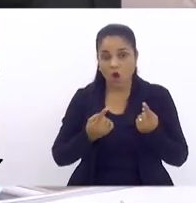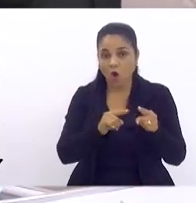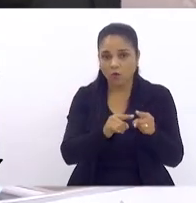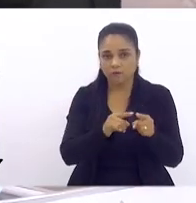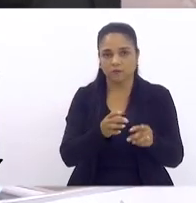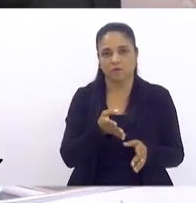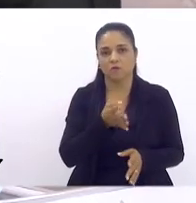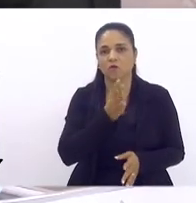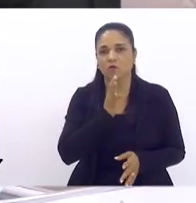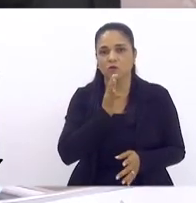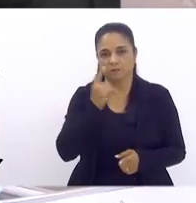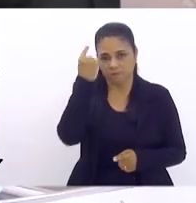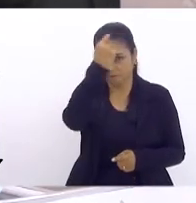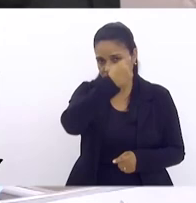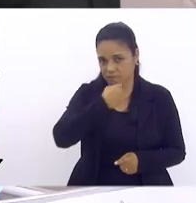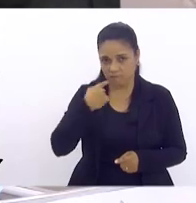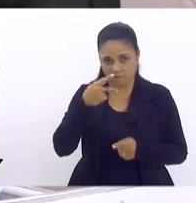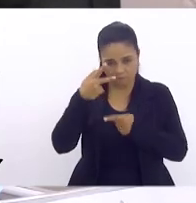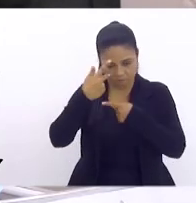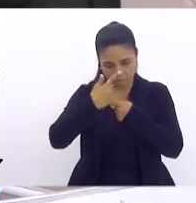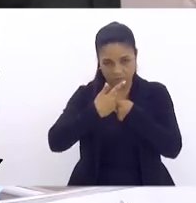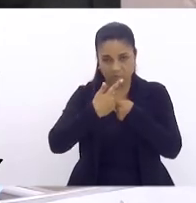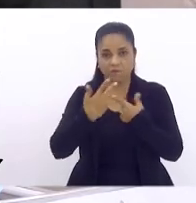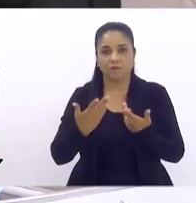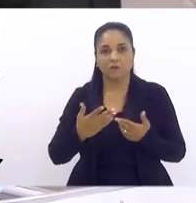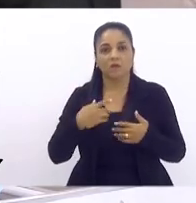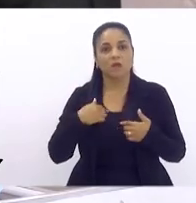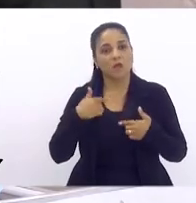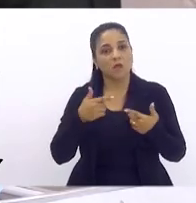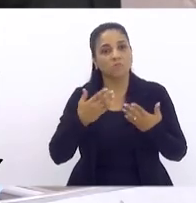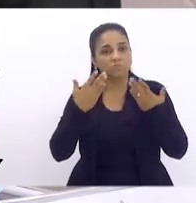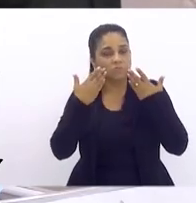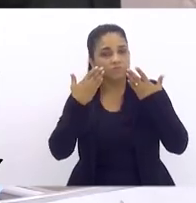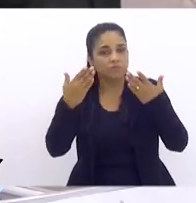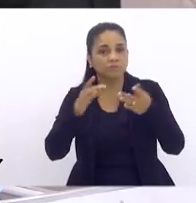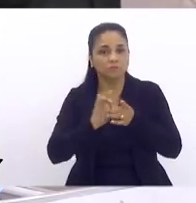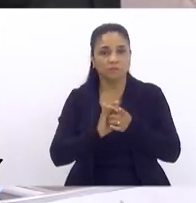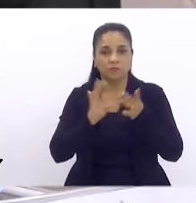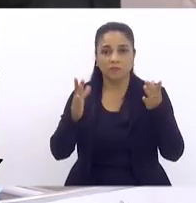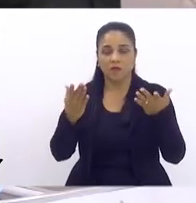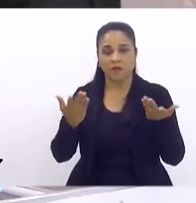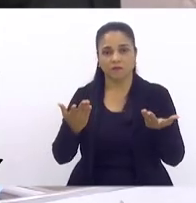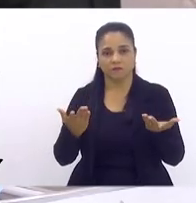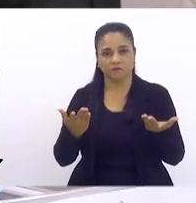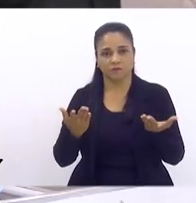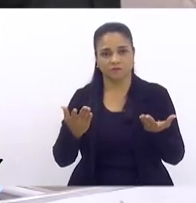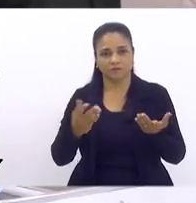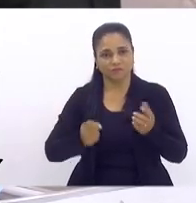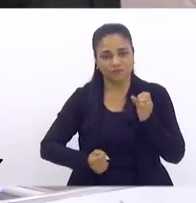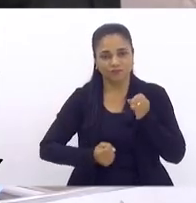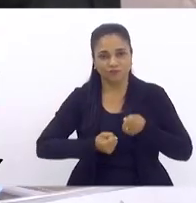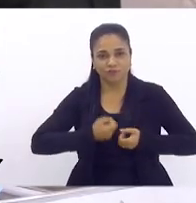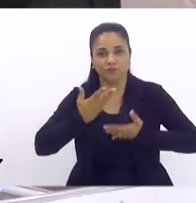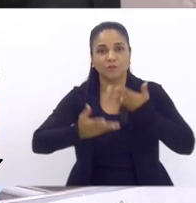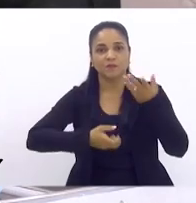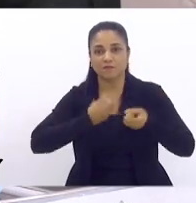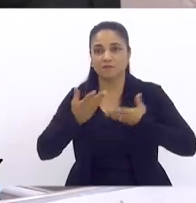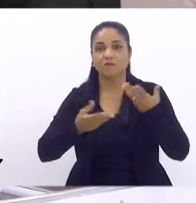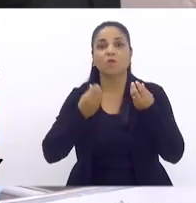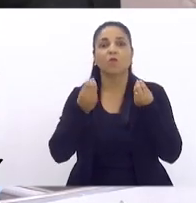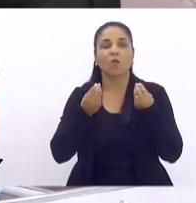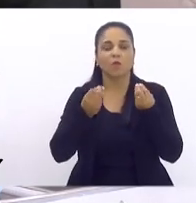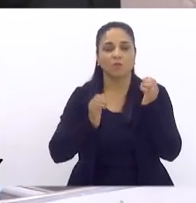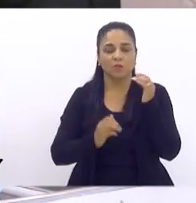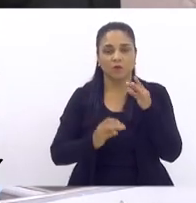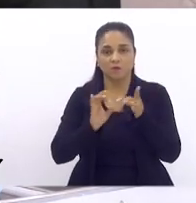que eu acho que caminha para falar sobre a nossa liberdade de expressão e o nosso próprio sentido de democracia A questão não é se a gente